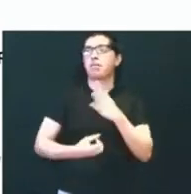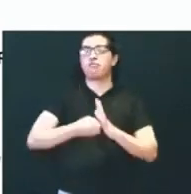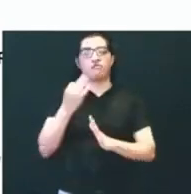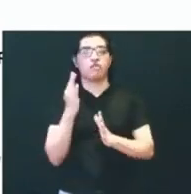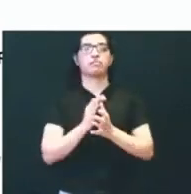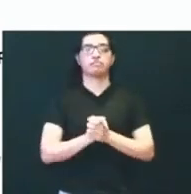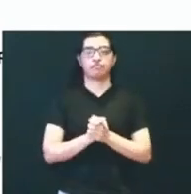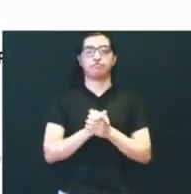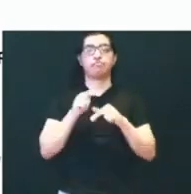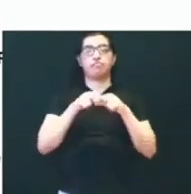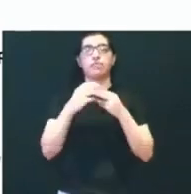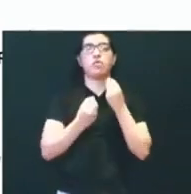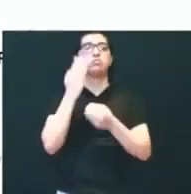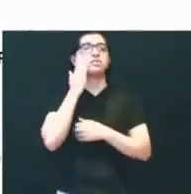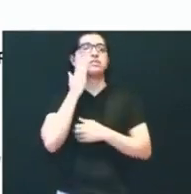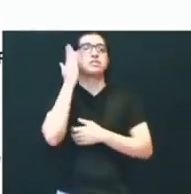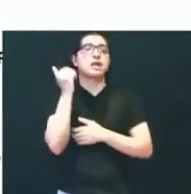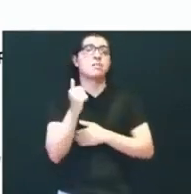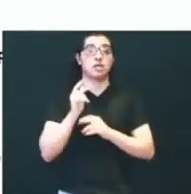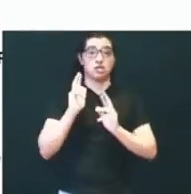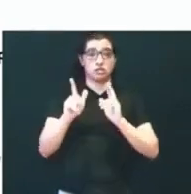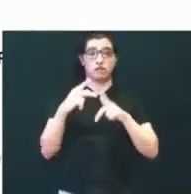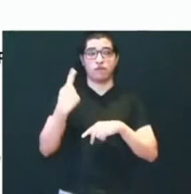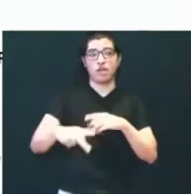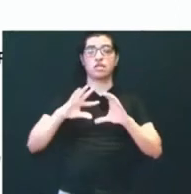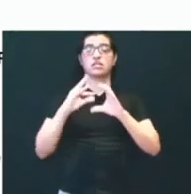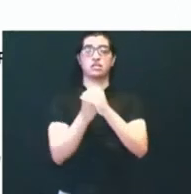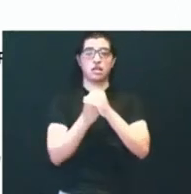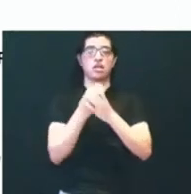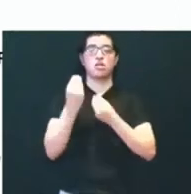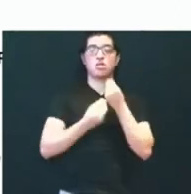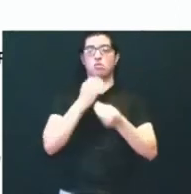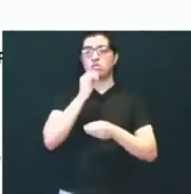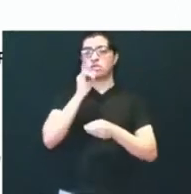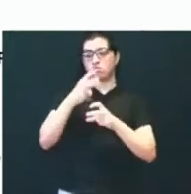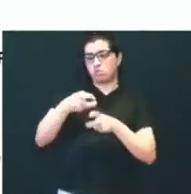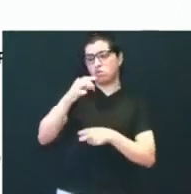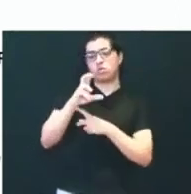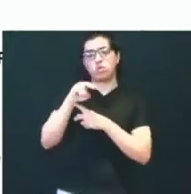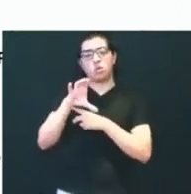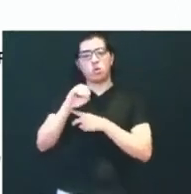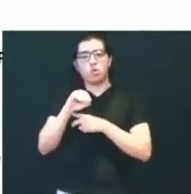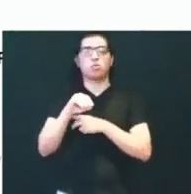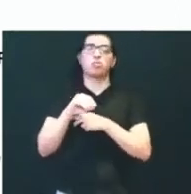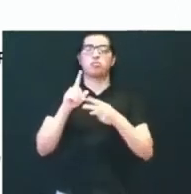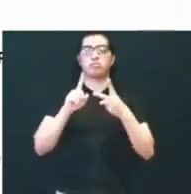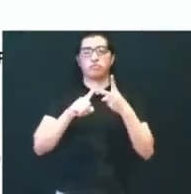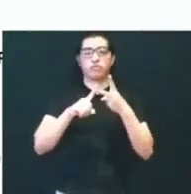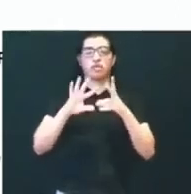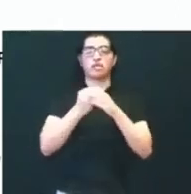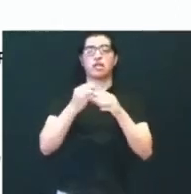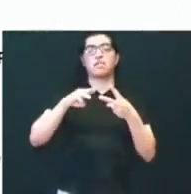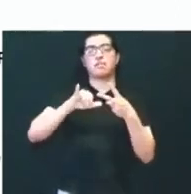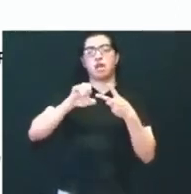Então, conhecendo essa diferenciação das células, desde a célula tronco para as células comissionadas mieloides, para as